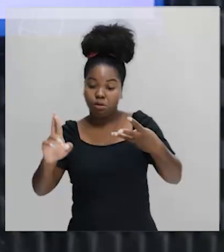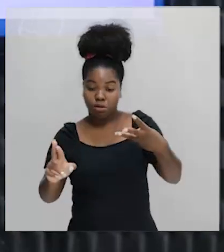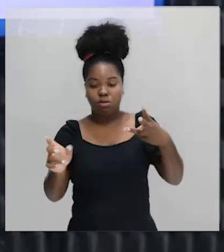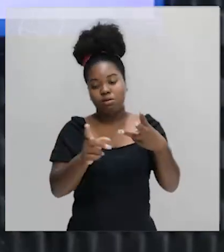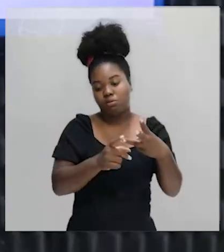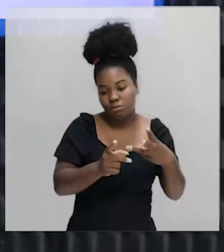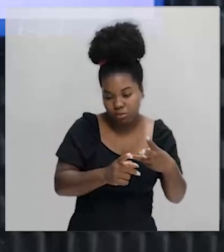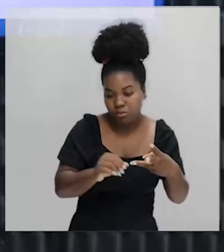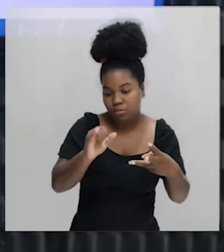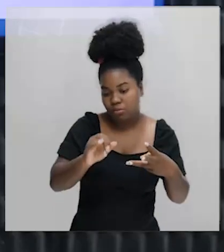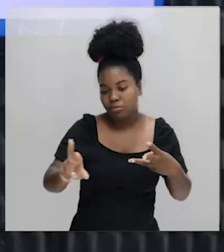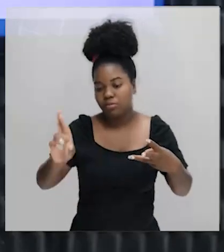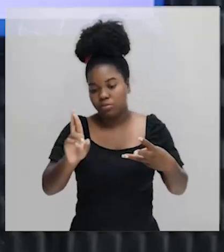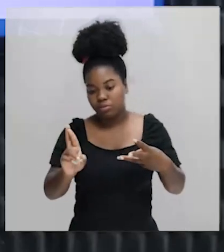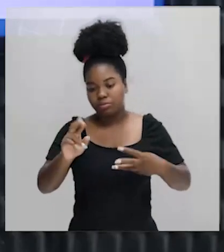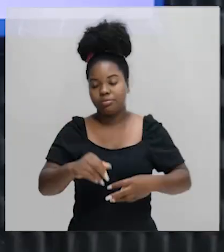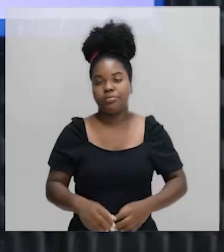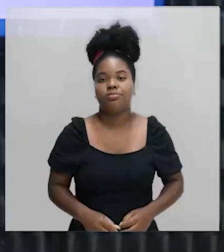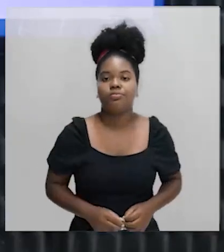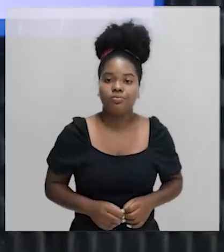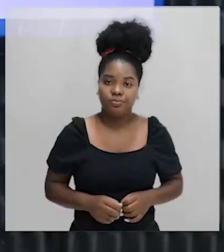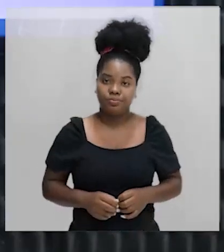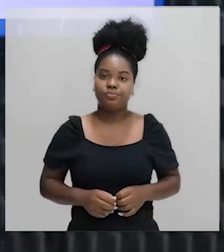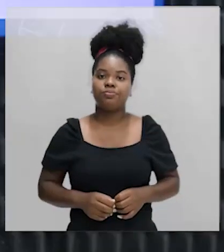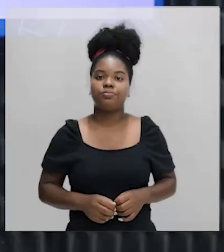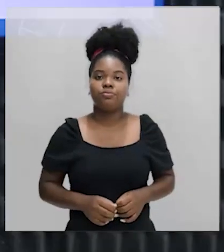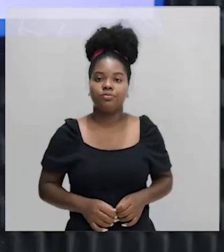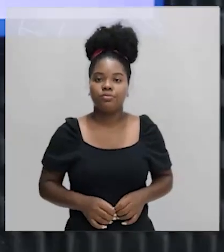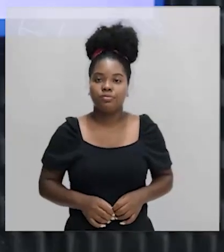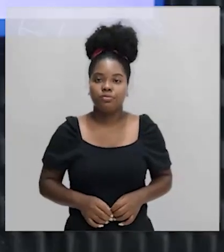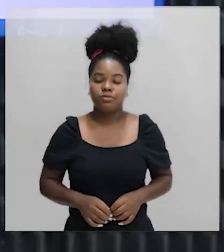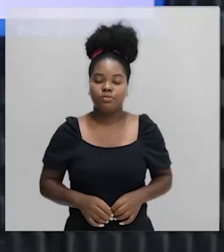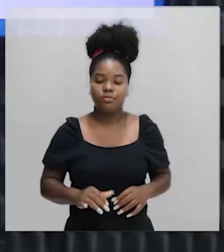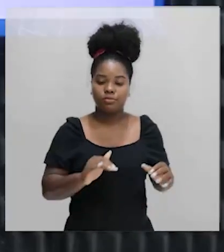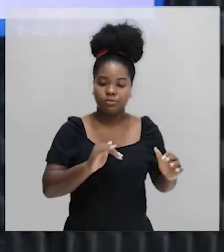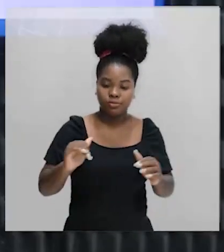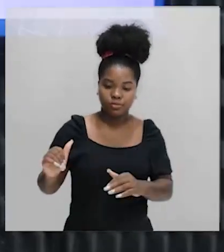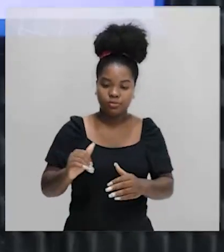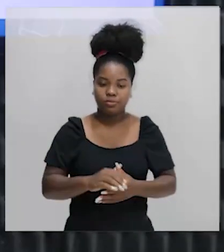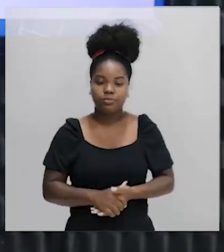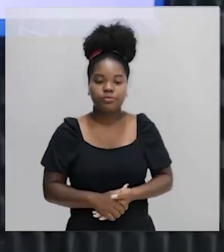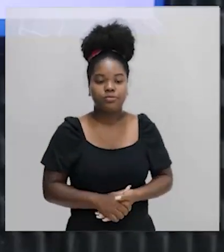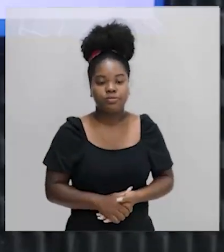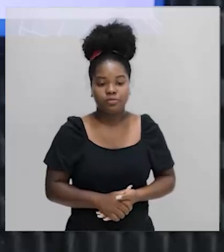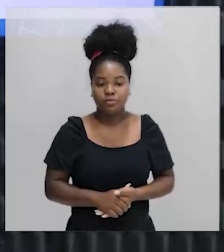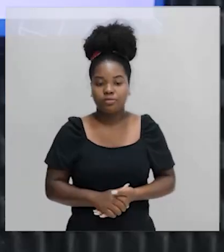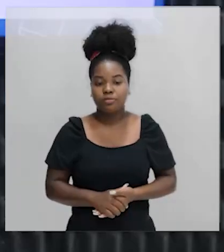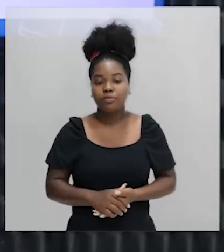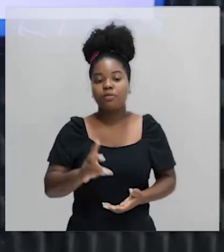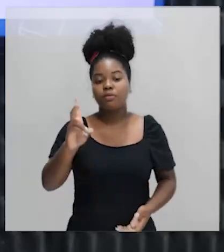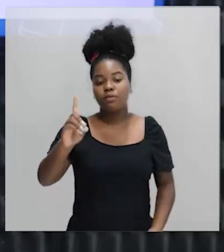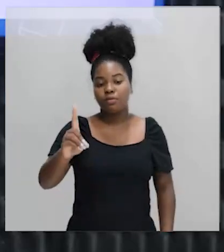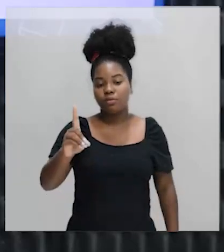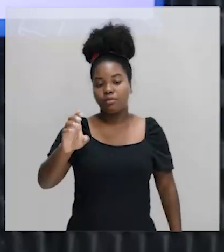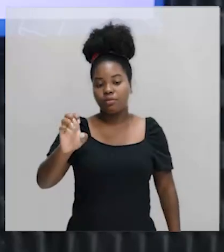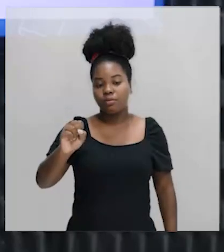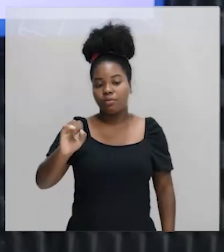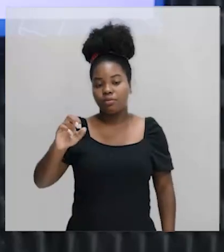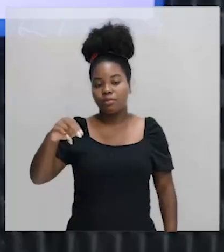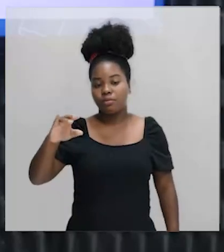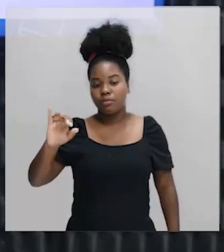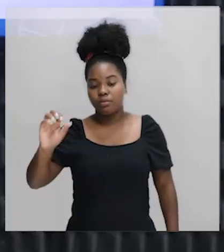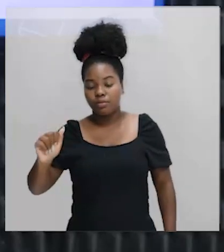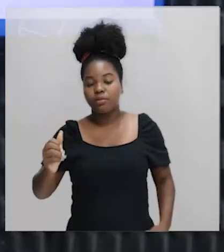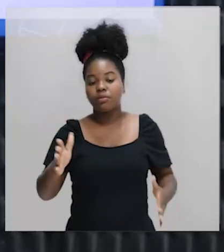e os verbos da terceira conjugação, aqueles que são terminados em IR. As desinências.